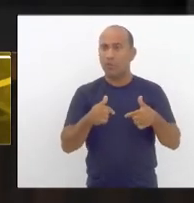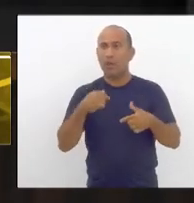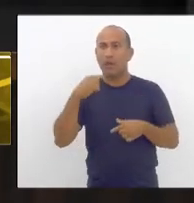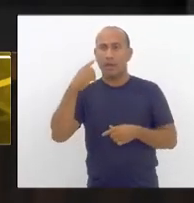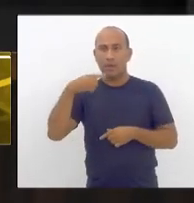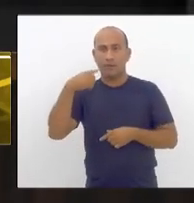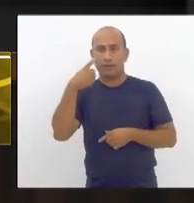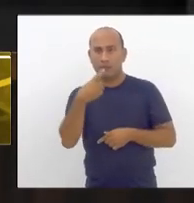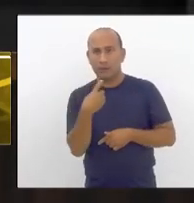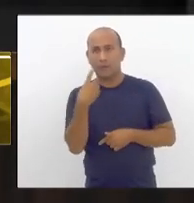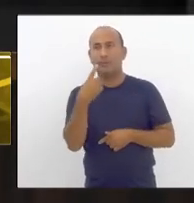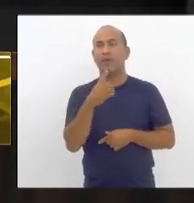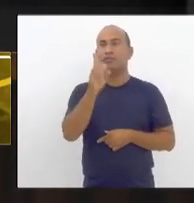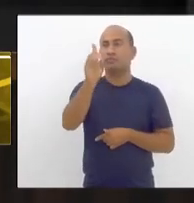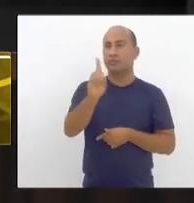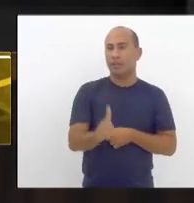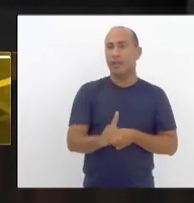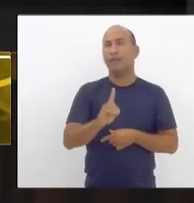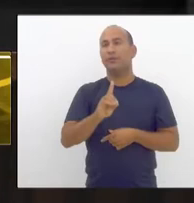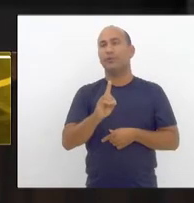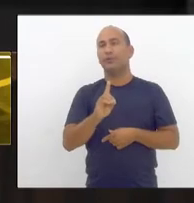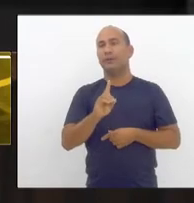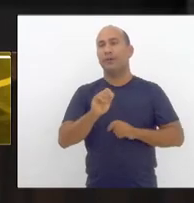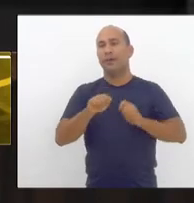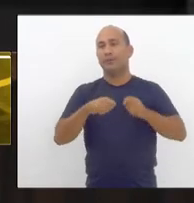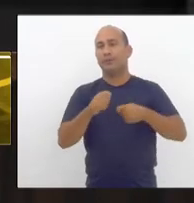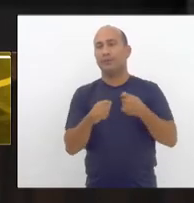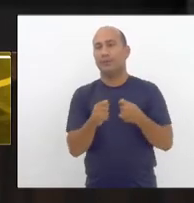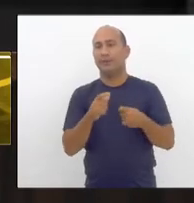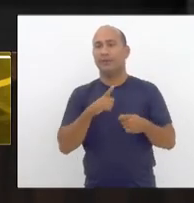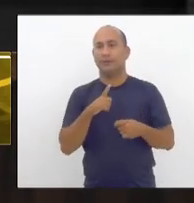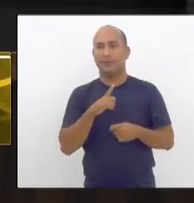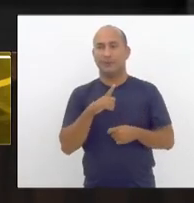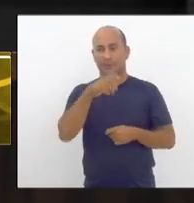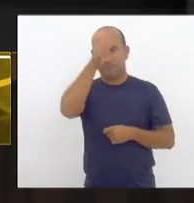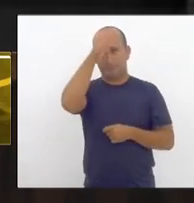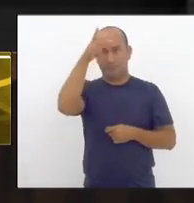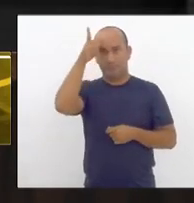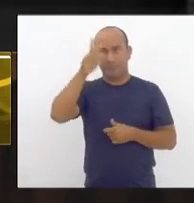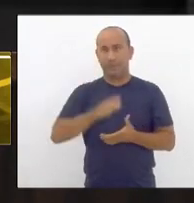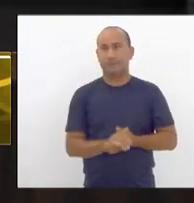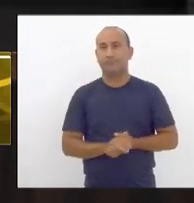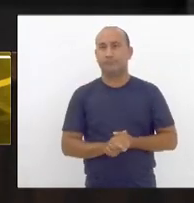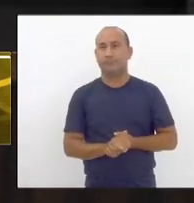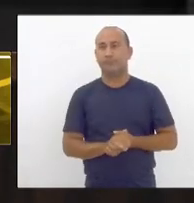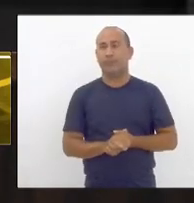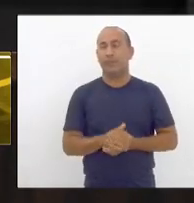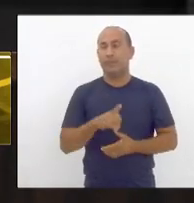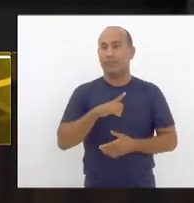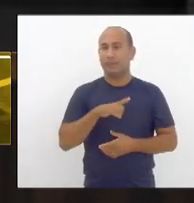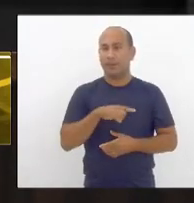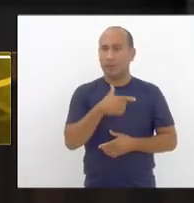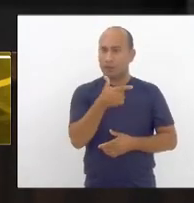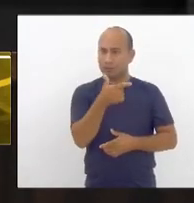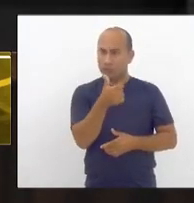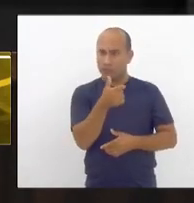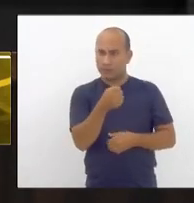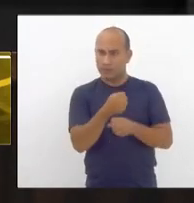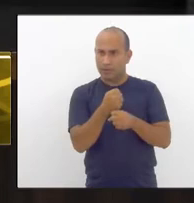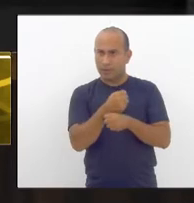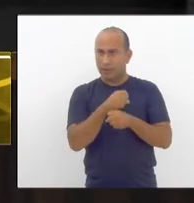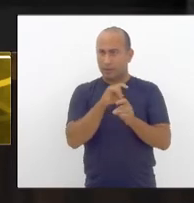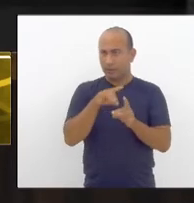consultivo em Direito Administrativo e direito privado acerca de 12 anos largou a